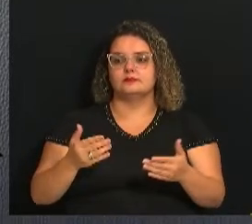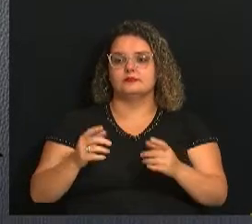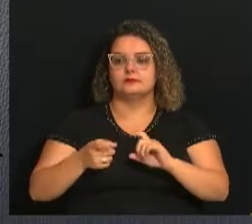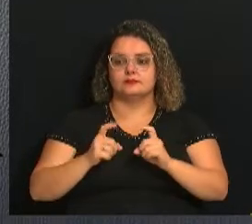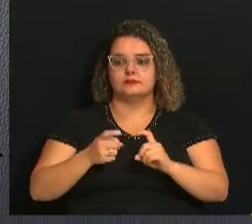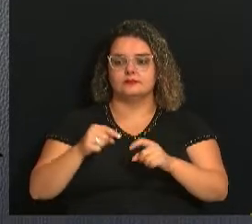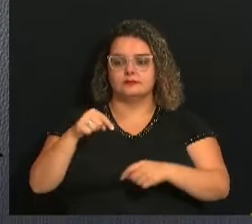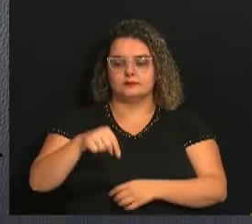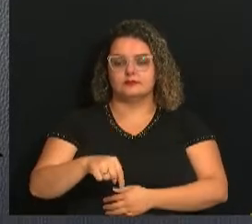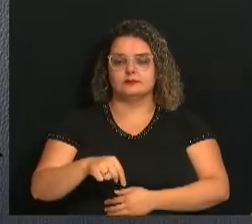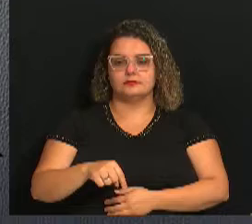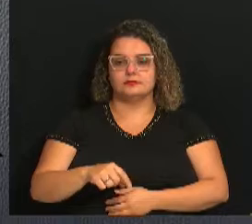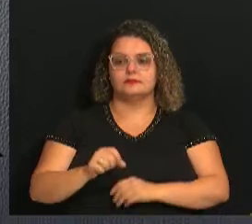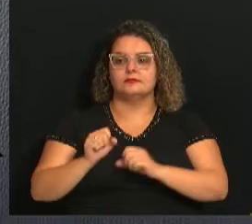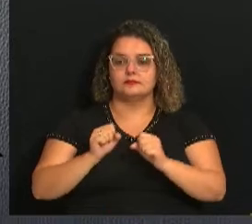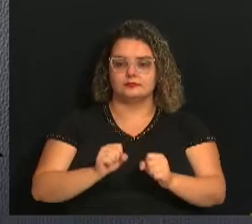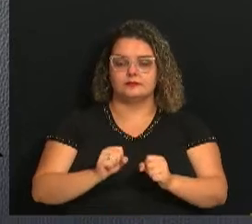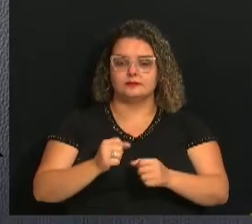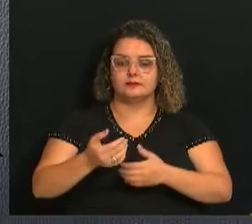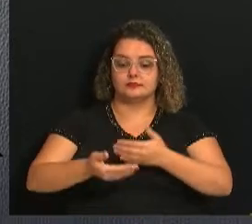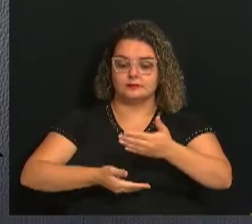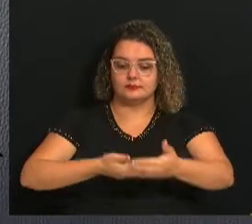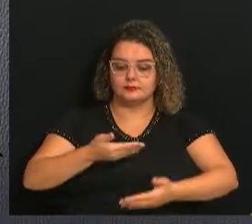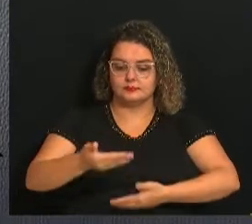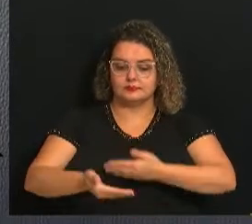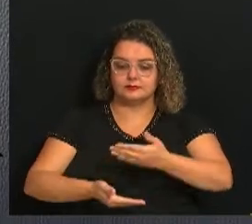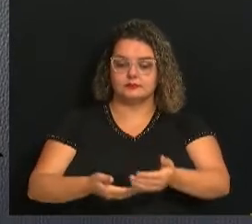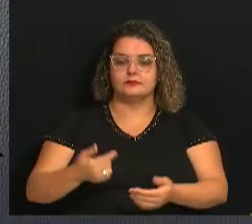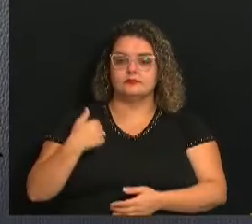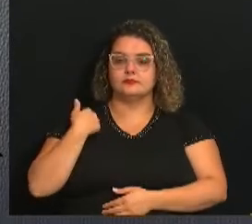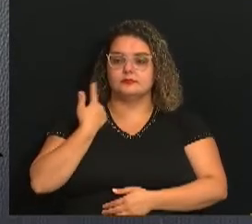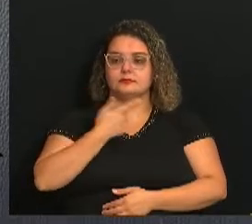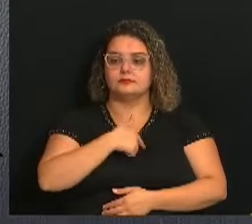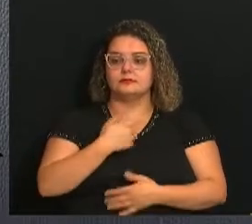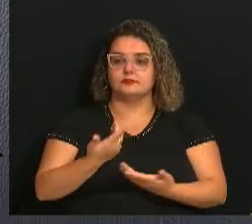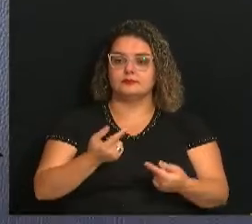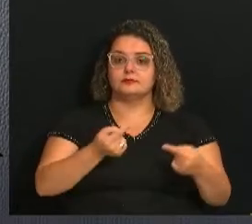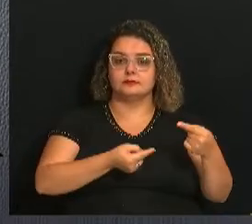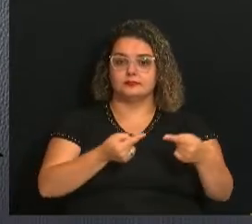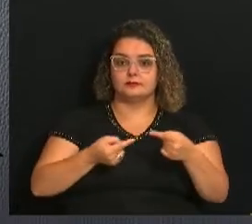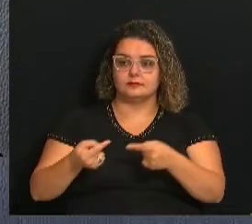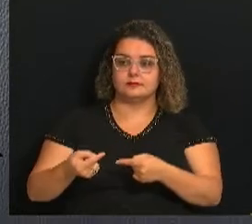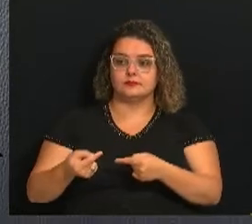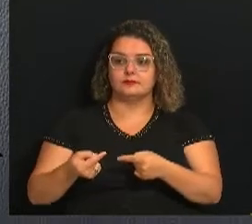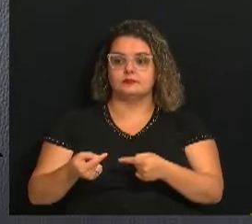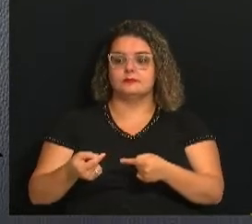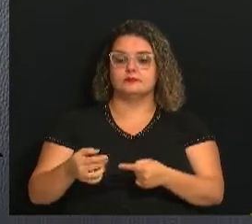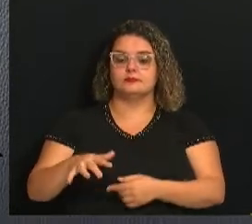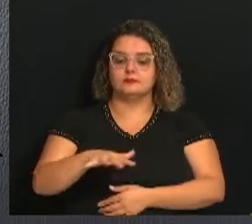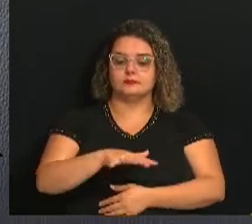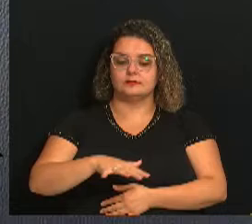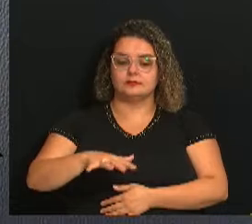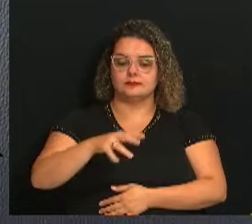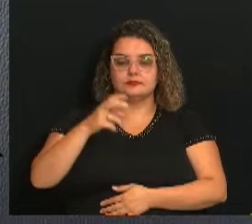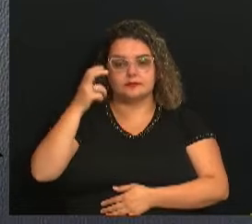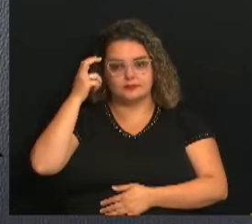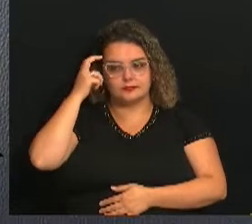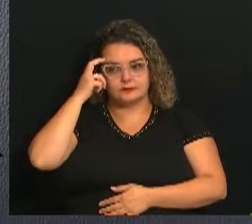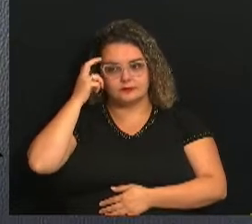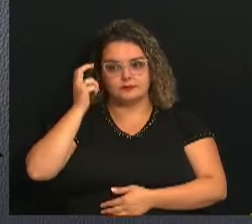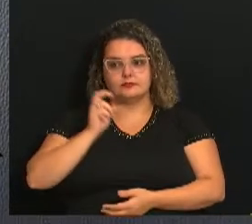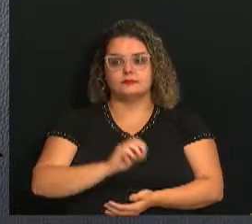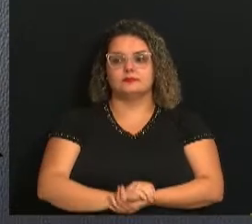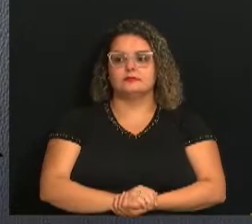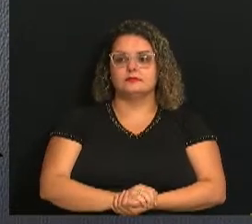aqui, de poder compartilhar conosco o debate que ela acumula na área de cultura. Essa comissão,